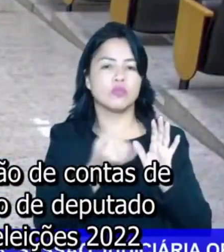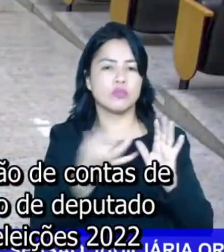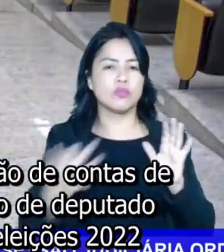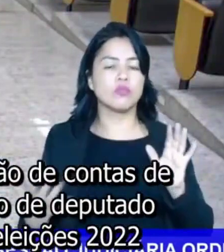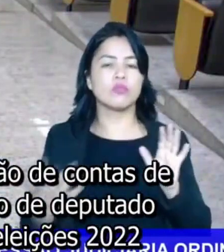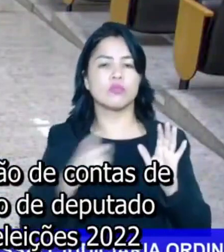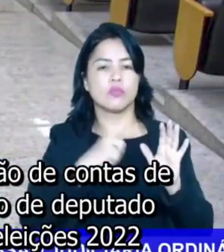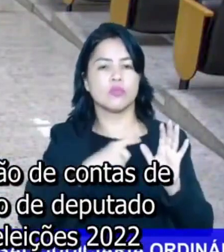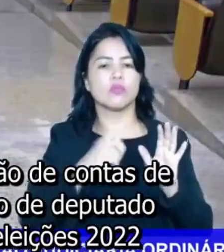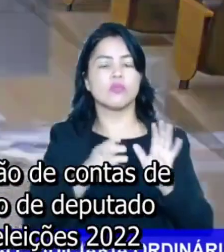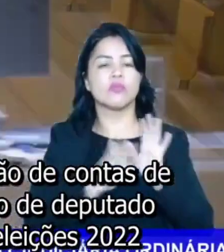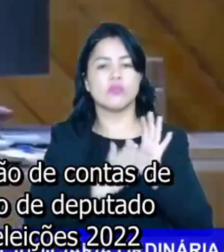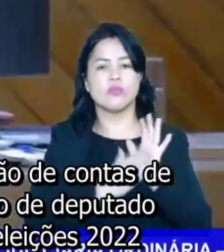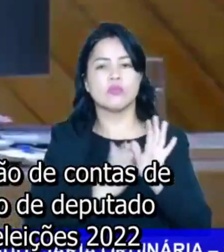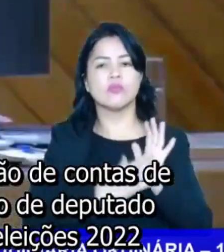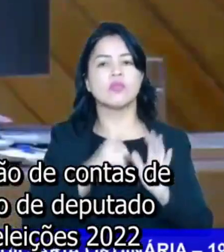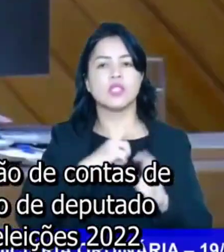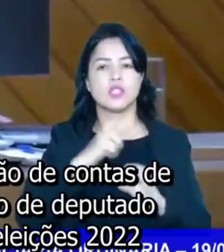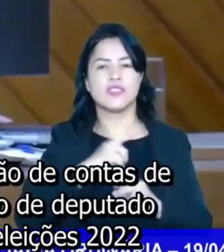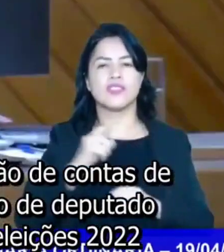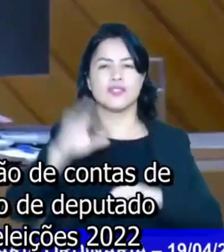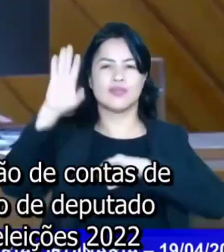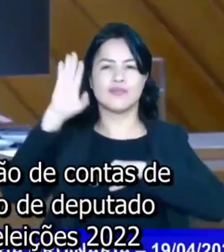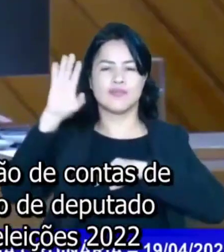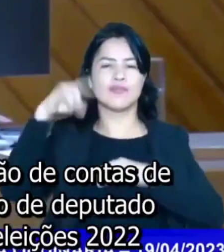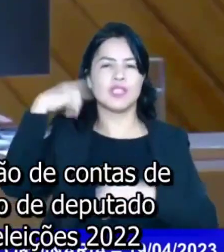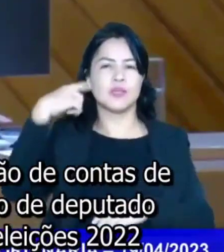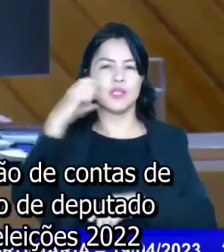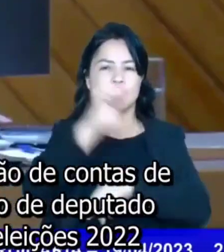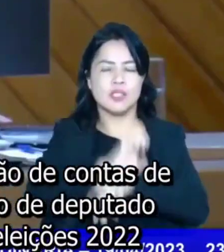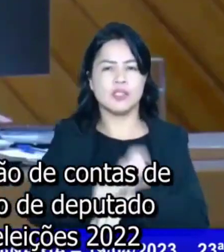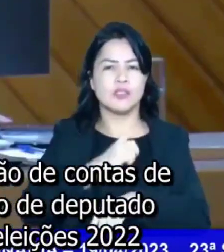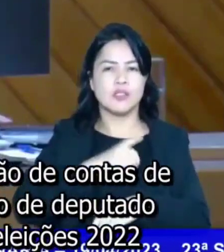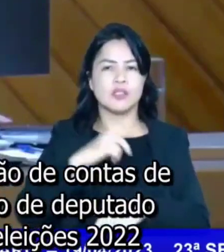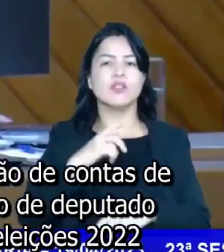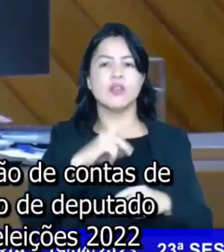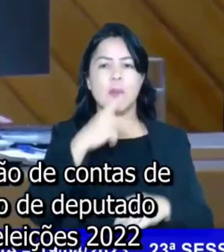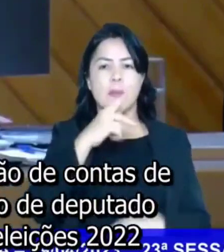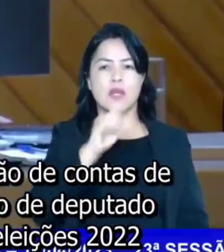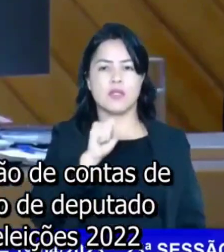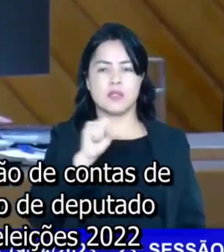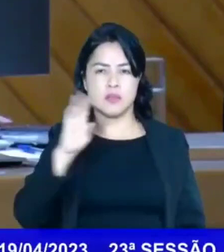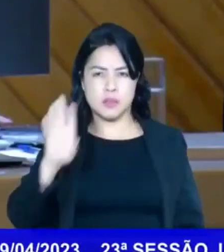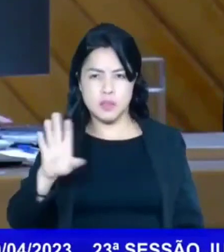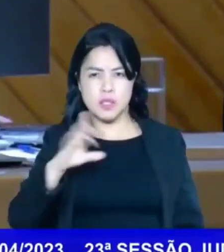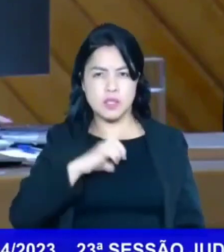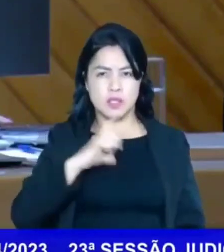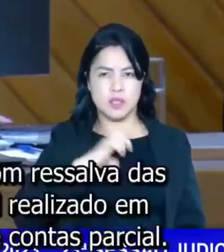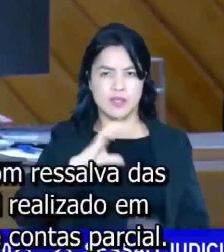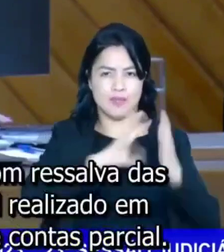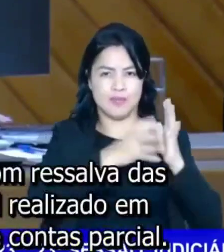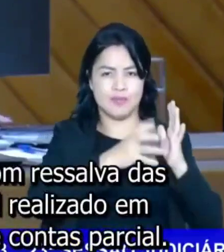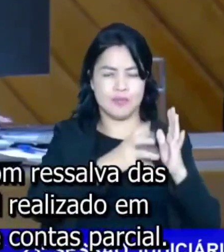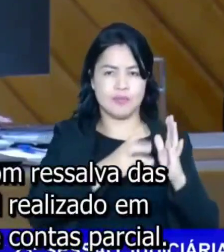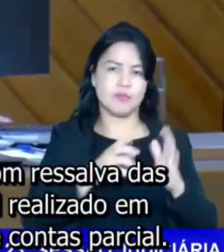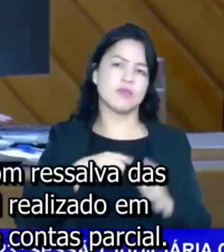Gonçalves concorreu ao cargo de deputado estadual À pelo sua Partido mesa, Socialista doutora Brasileiro, PSB, Paola, nas eleições de fazendo a 2022. leitura na tela Após do seu a devida computador. instrução,